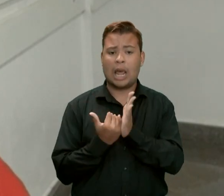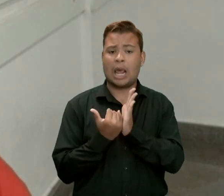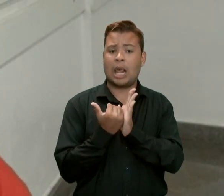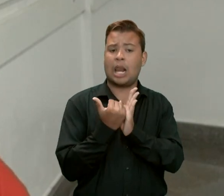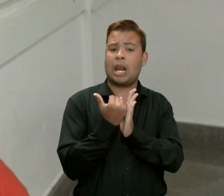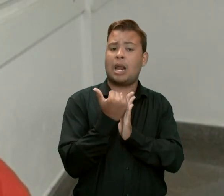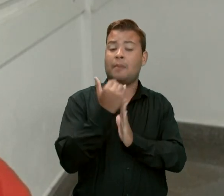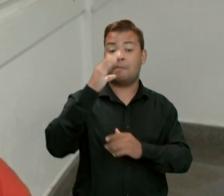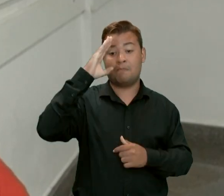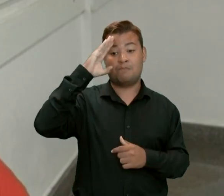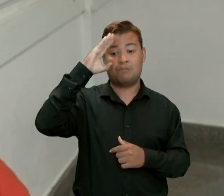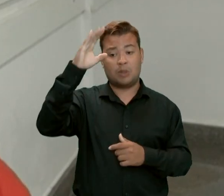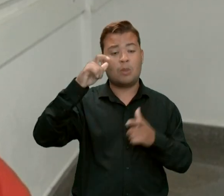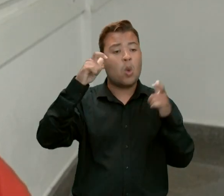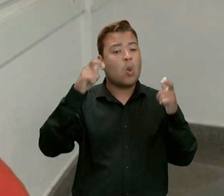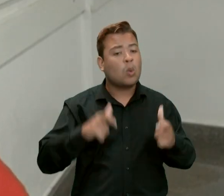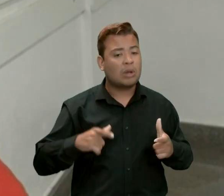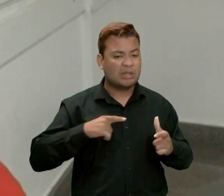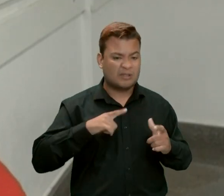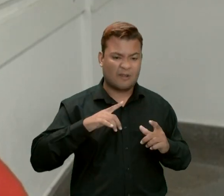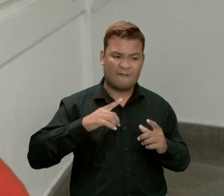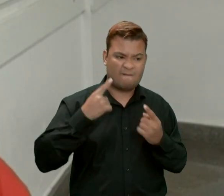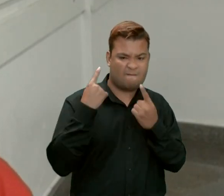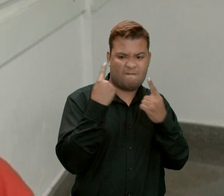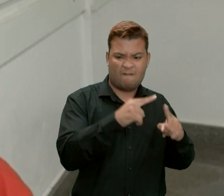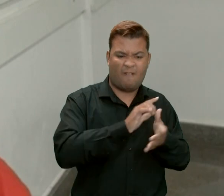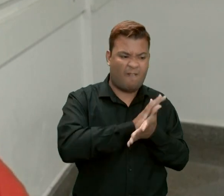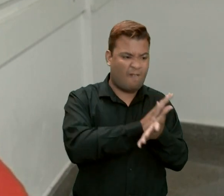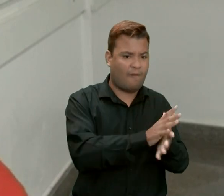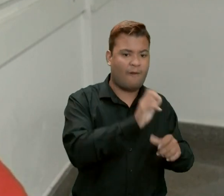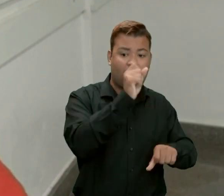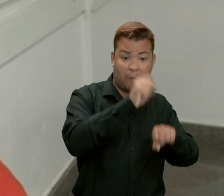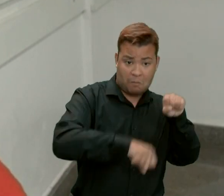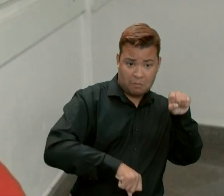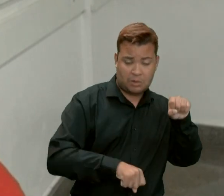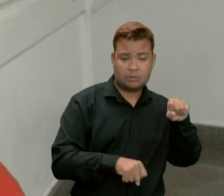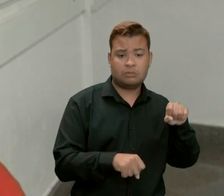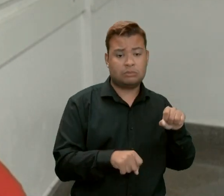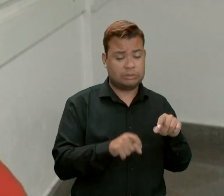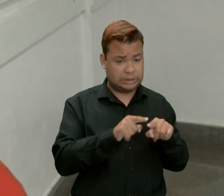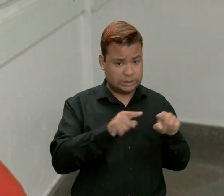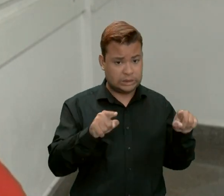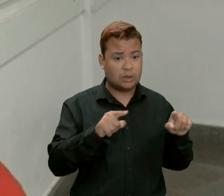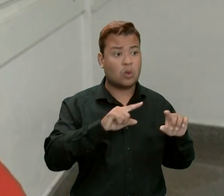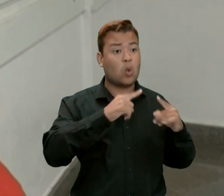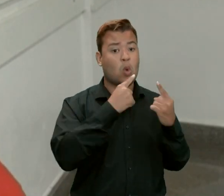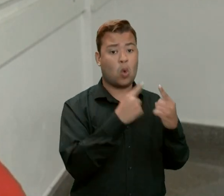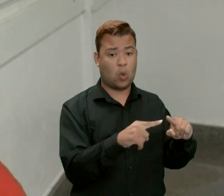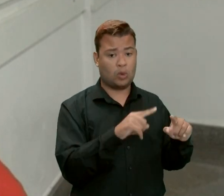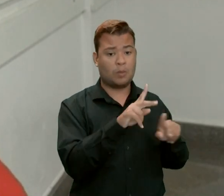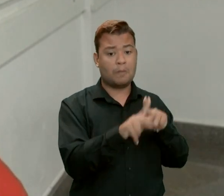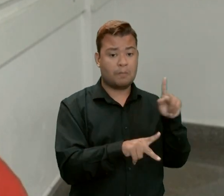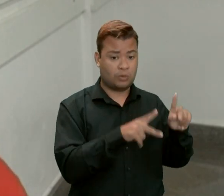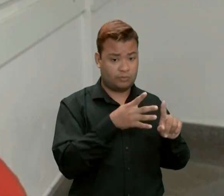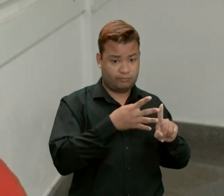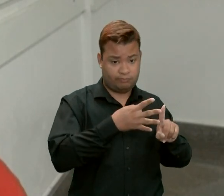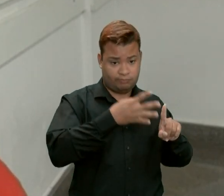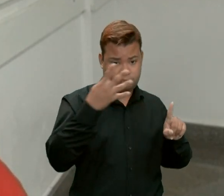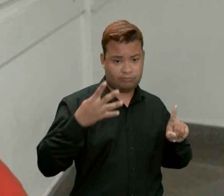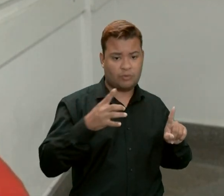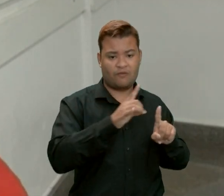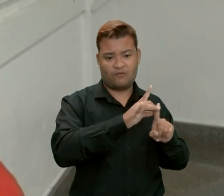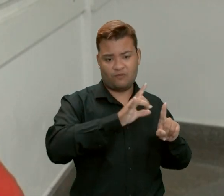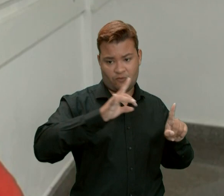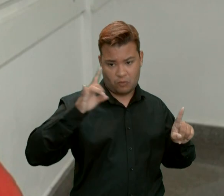no ranking de agressões, injúrias, homicídios, assassinatos LGBTQIA+, fóbico. Em